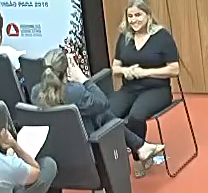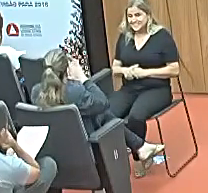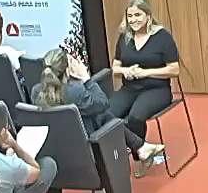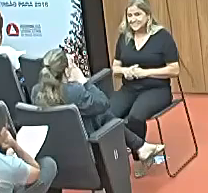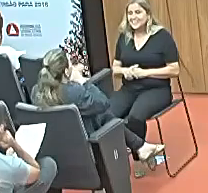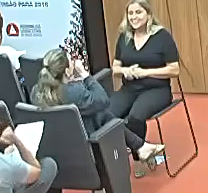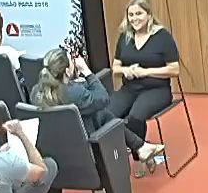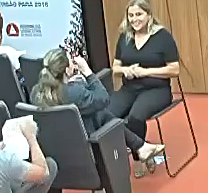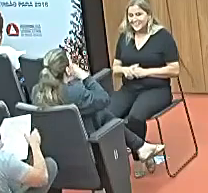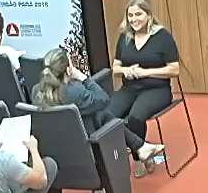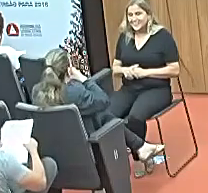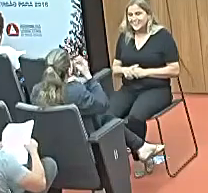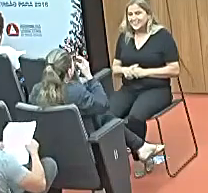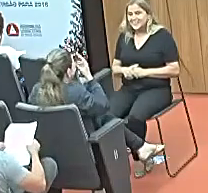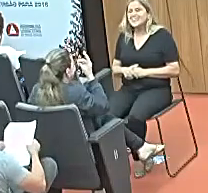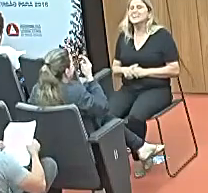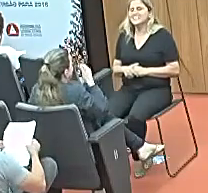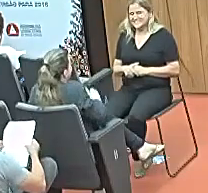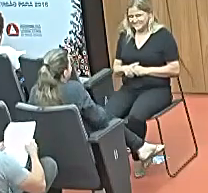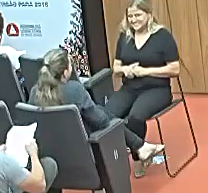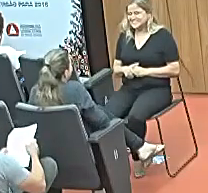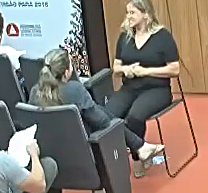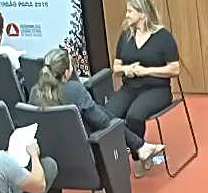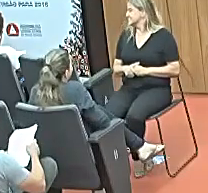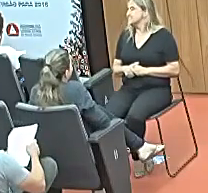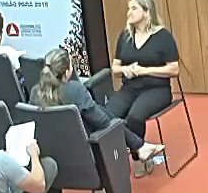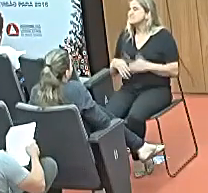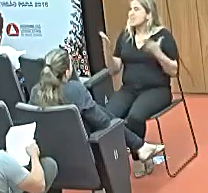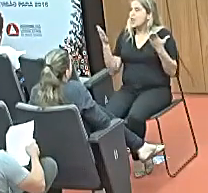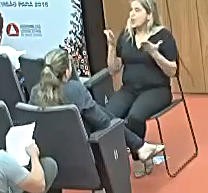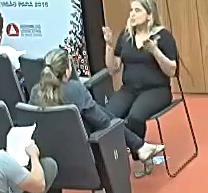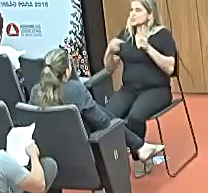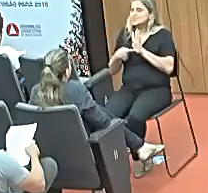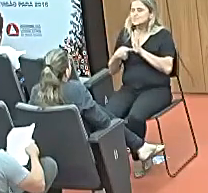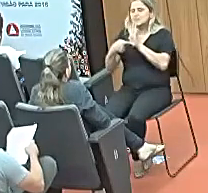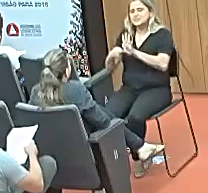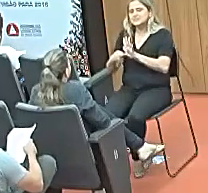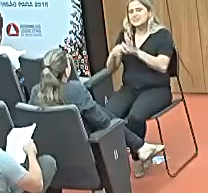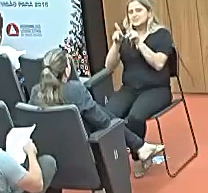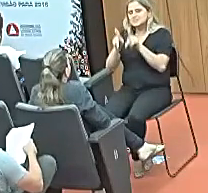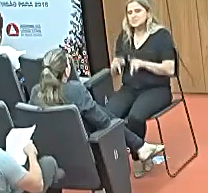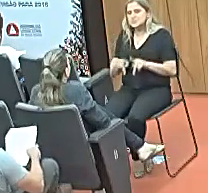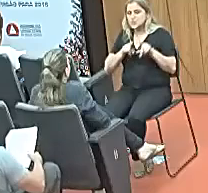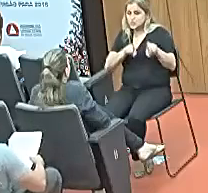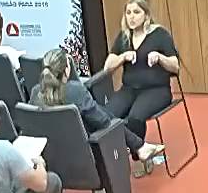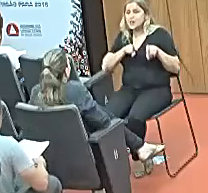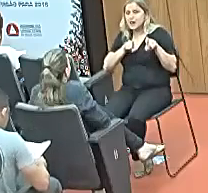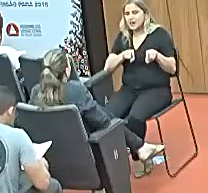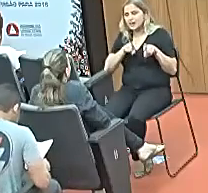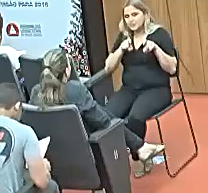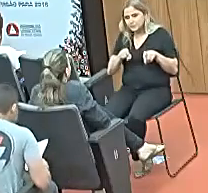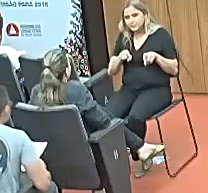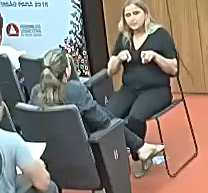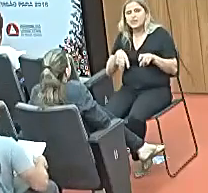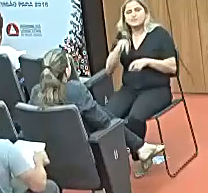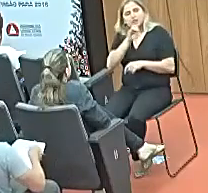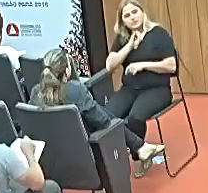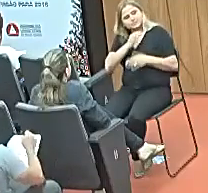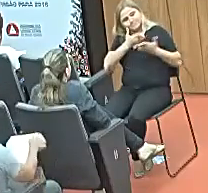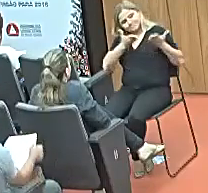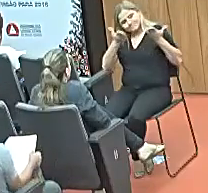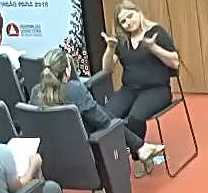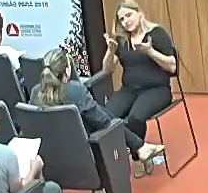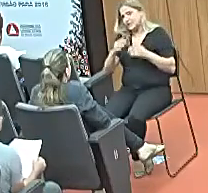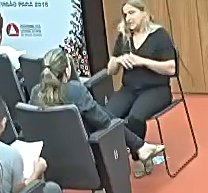liderança hoje aí pela luta no campo com qual é o companheiro views cumprimento todo o plenário